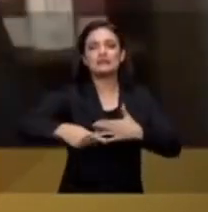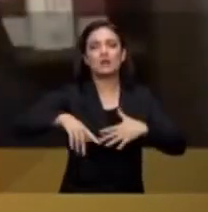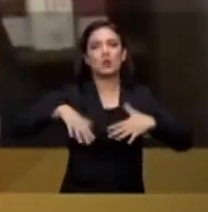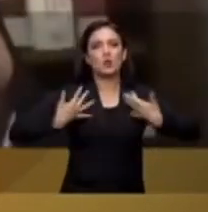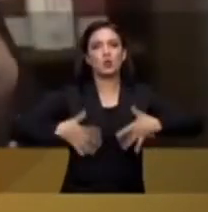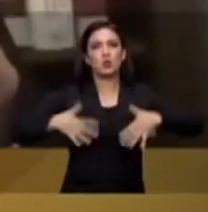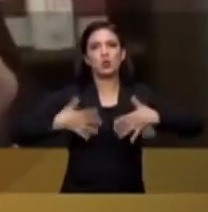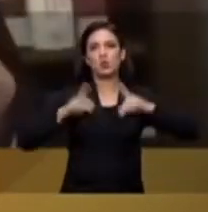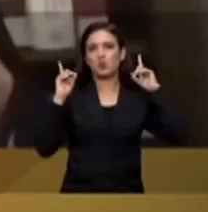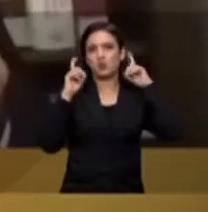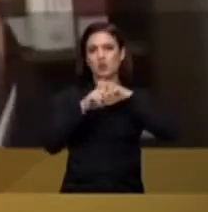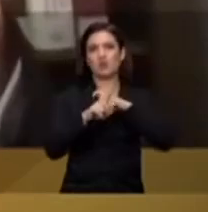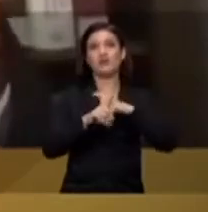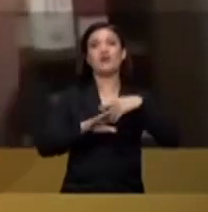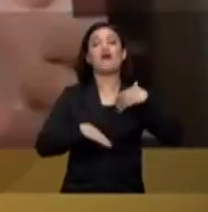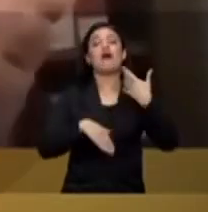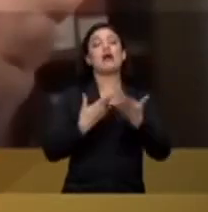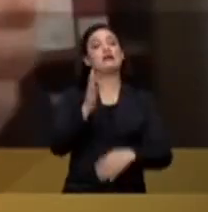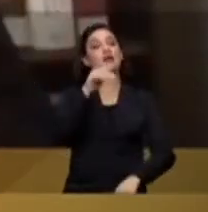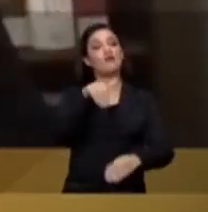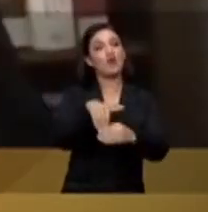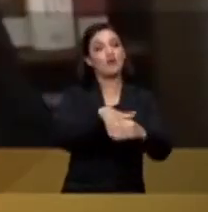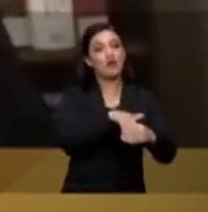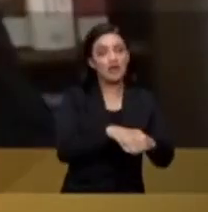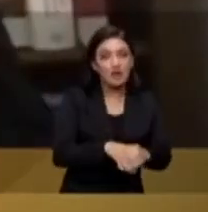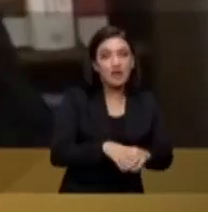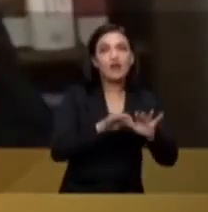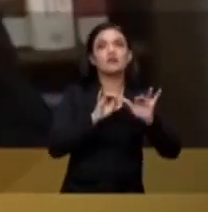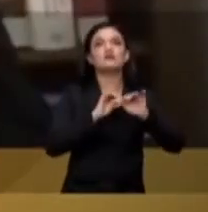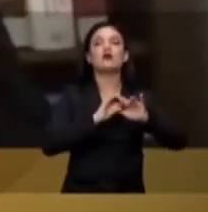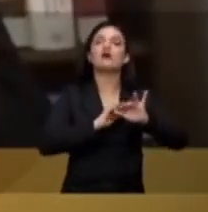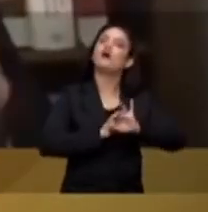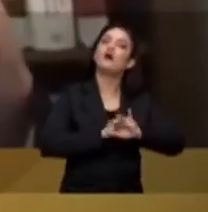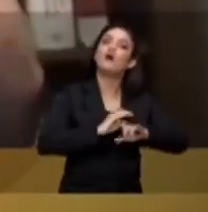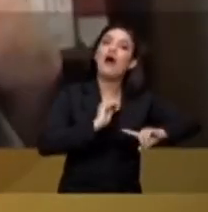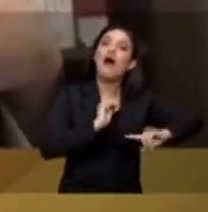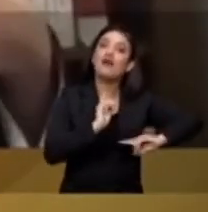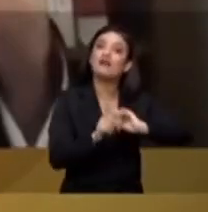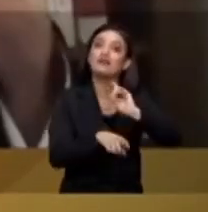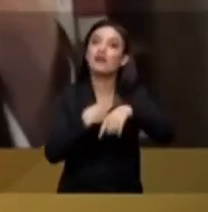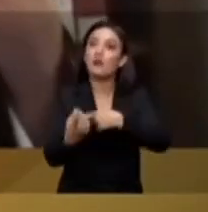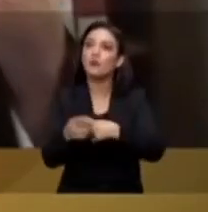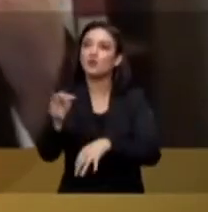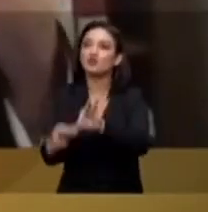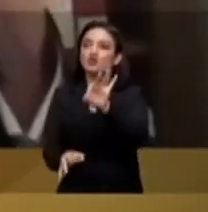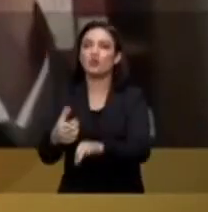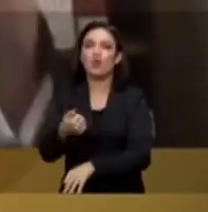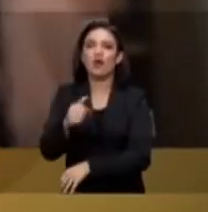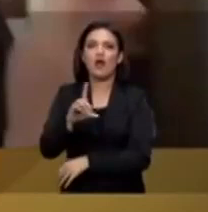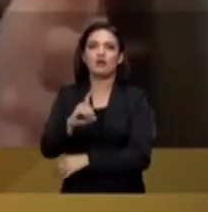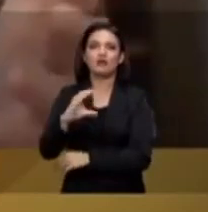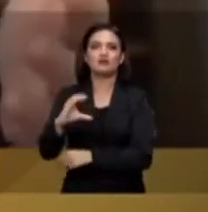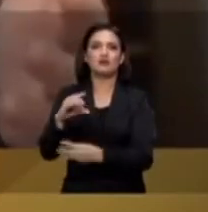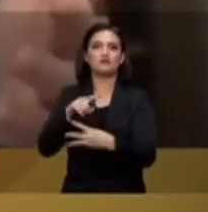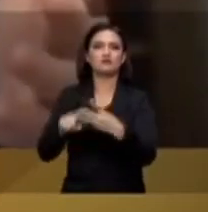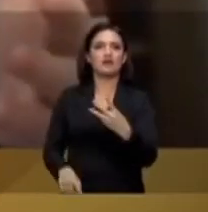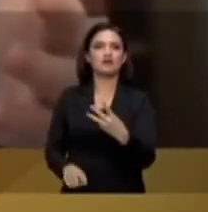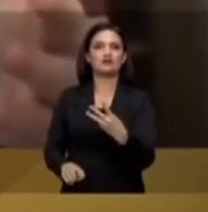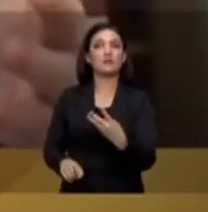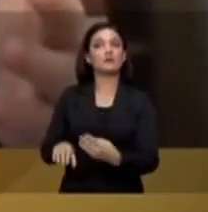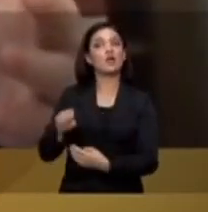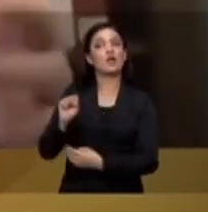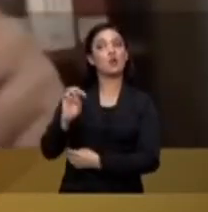das eleições, que se julgou essas três ADCs e o entendimento da